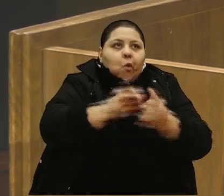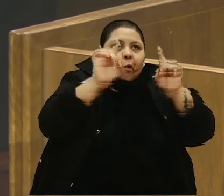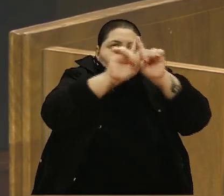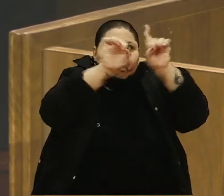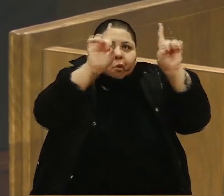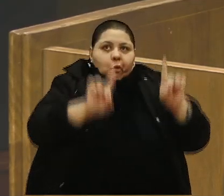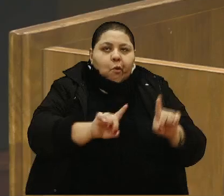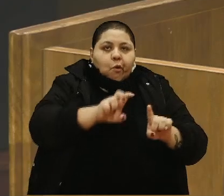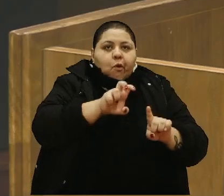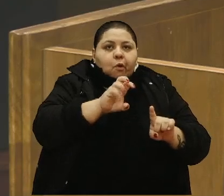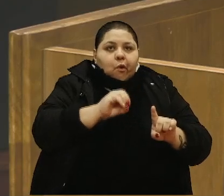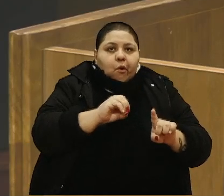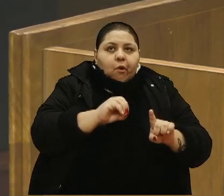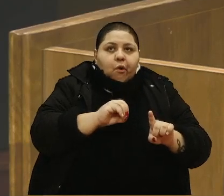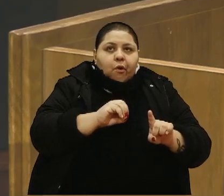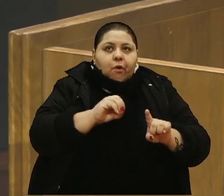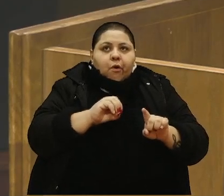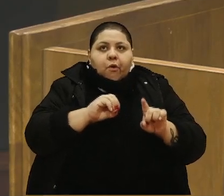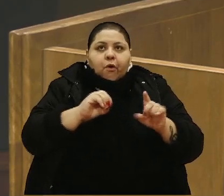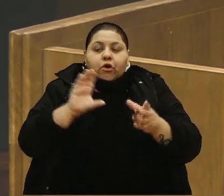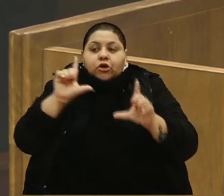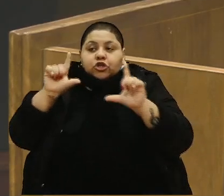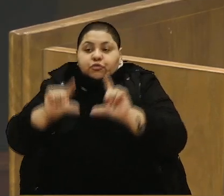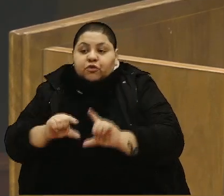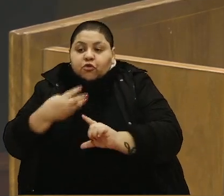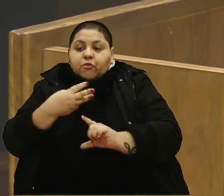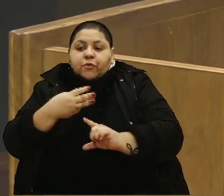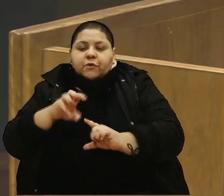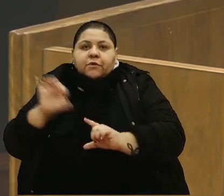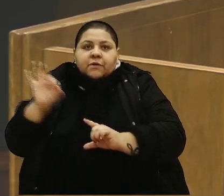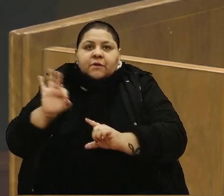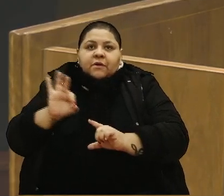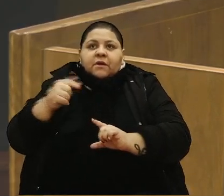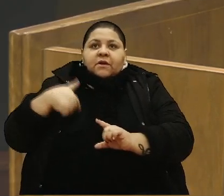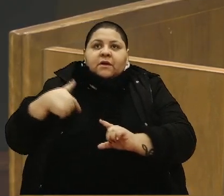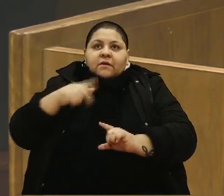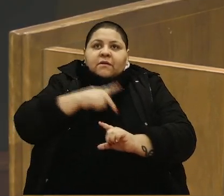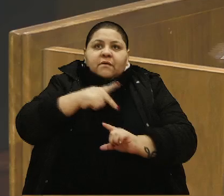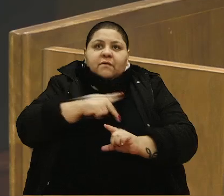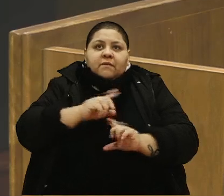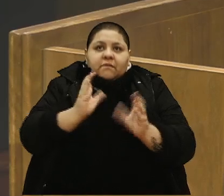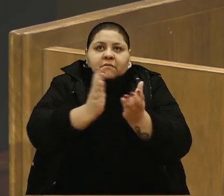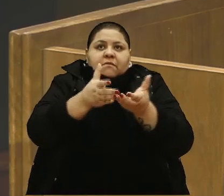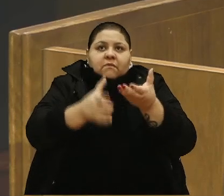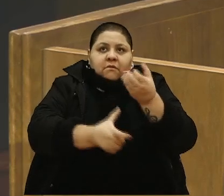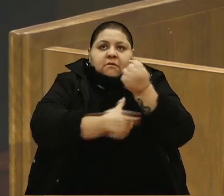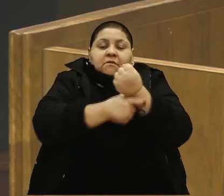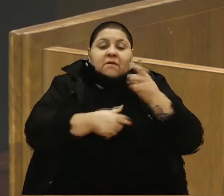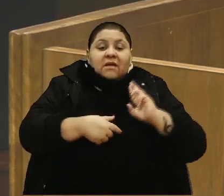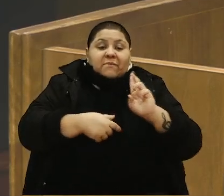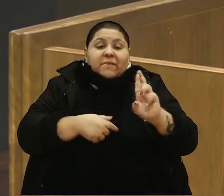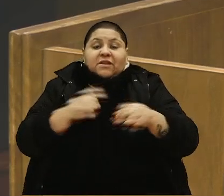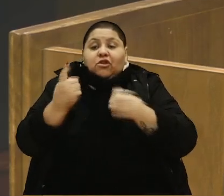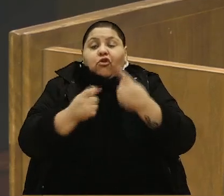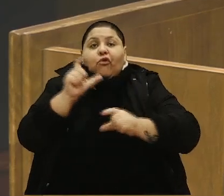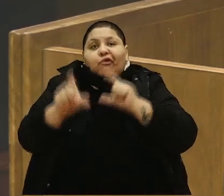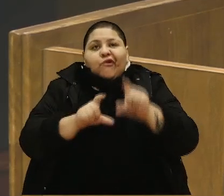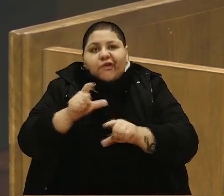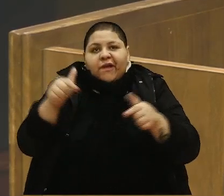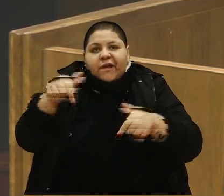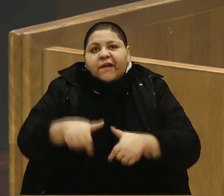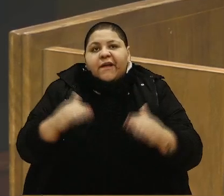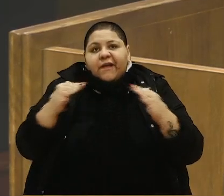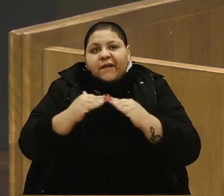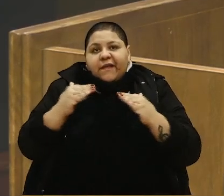de 51% para 35%, né? E eu aqui como presidente da Comissão de Segurança represento algumas pessoas e aqui essa casa